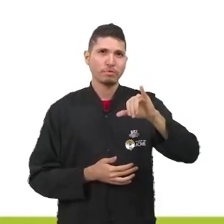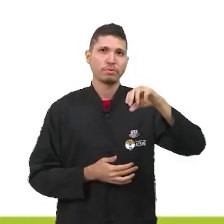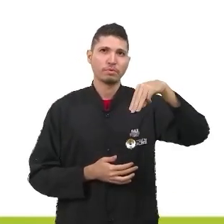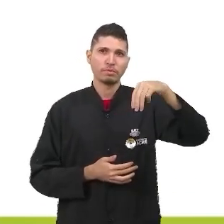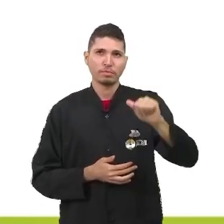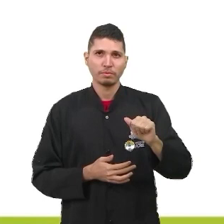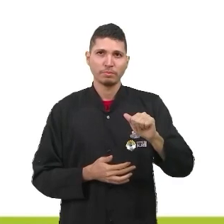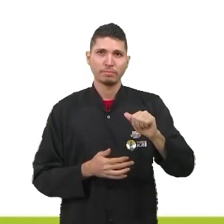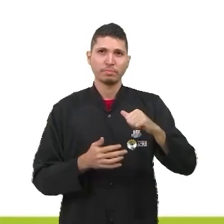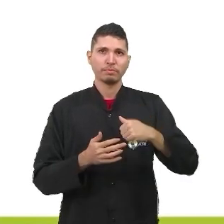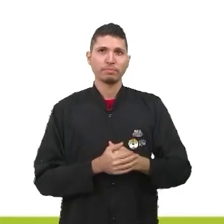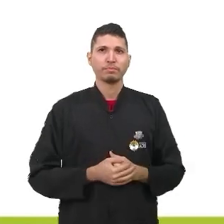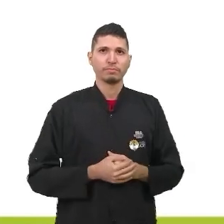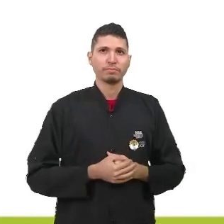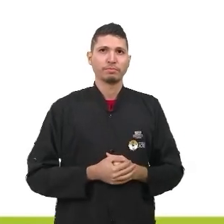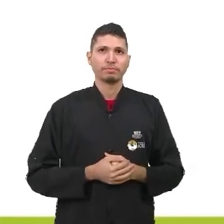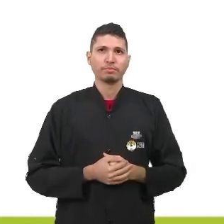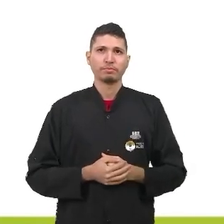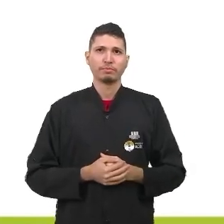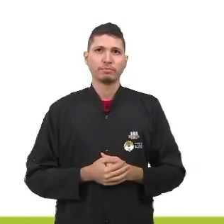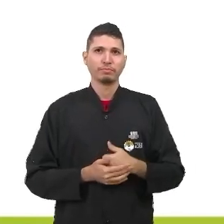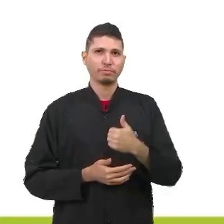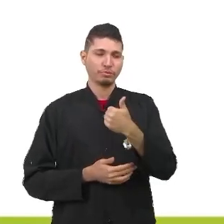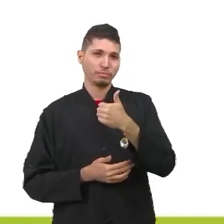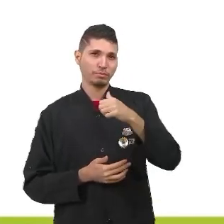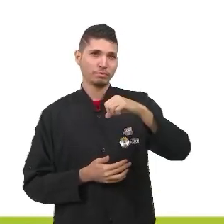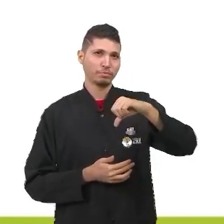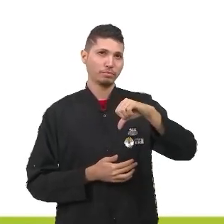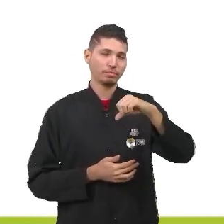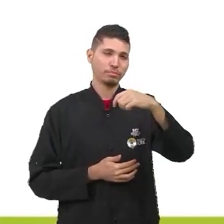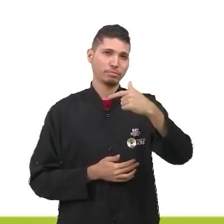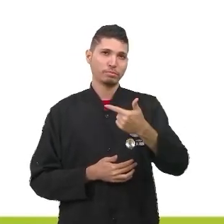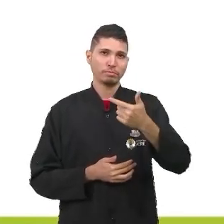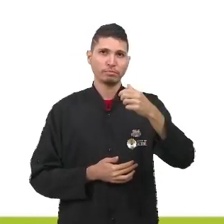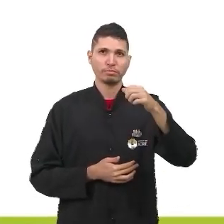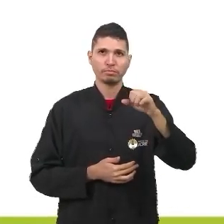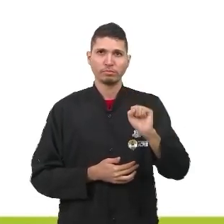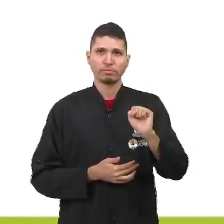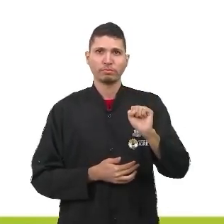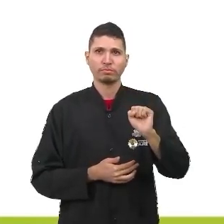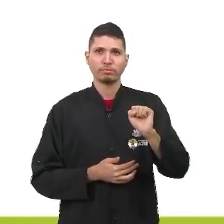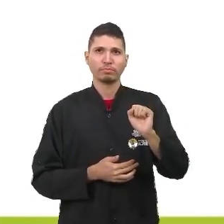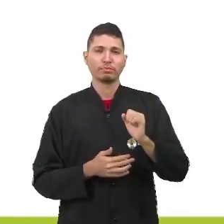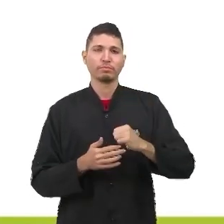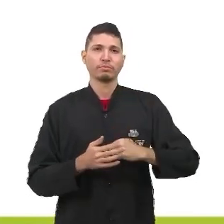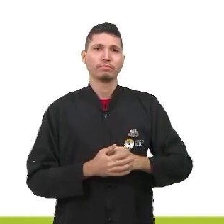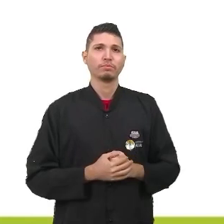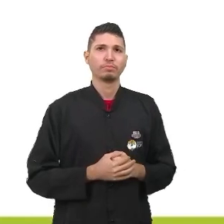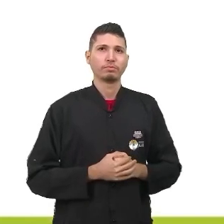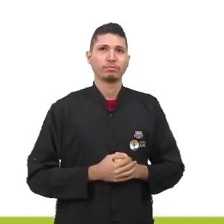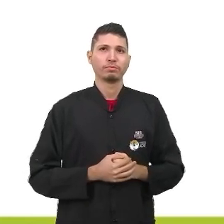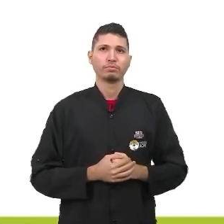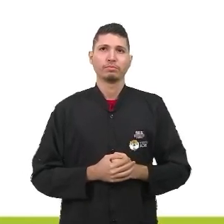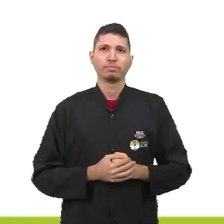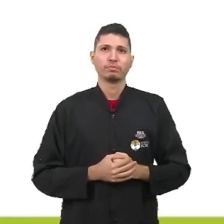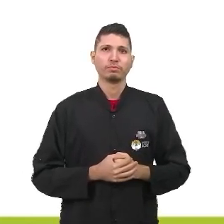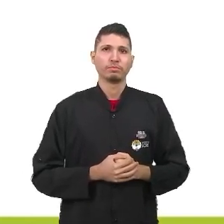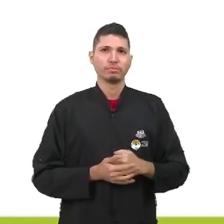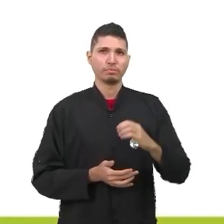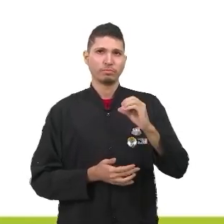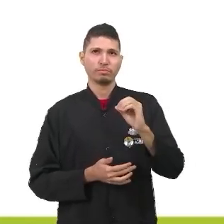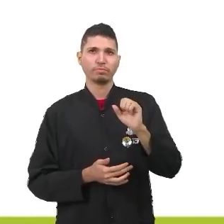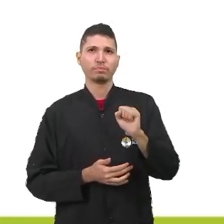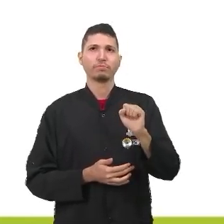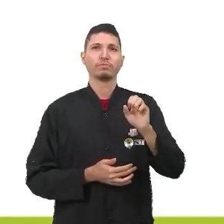herói de nenhum valor, né? Como o próprio autor denomina, o Mário de Andrade. O Oswald